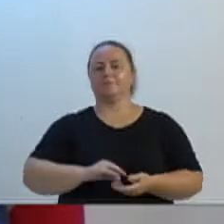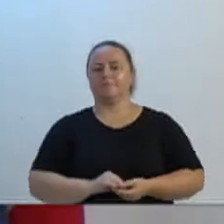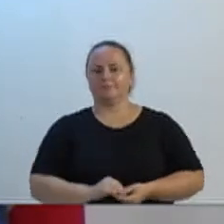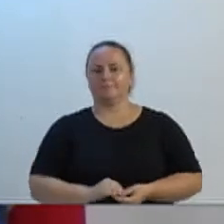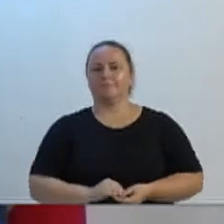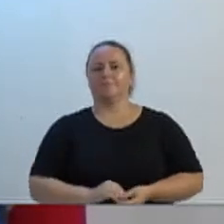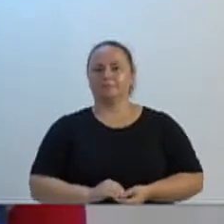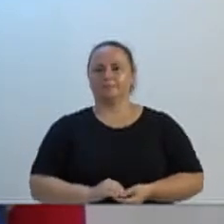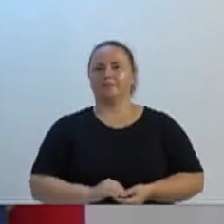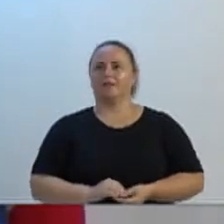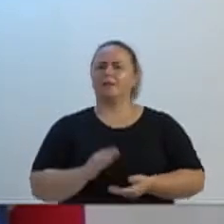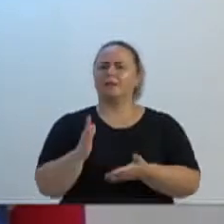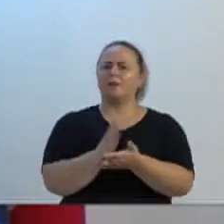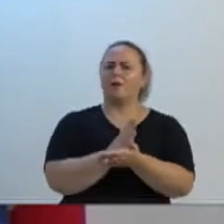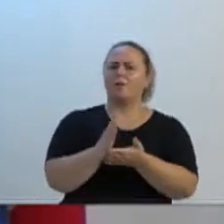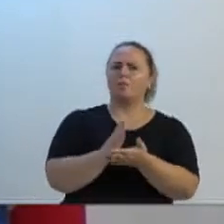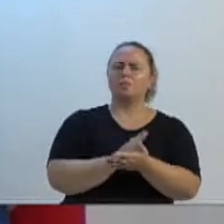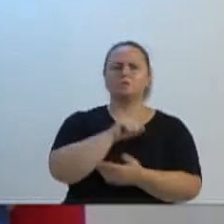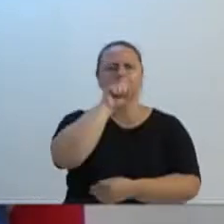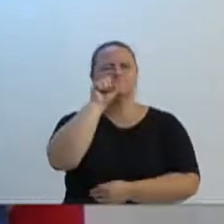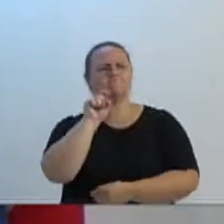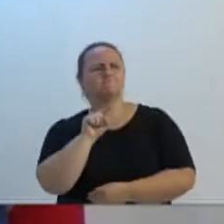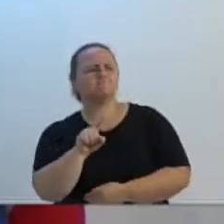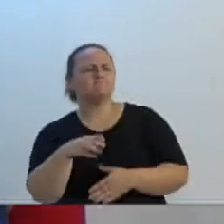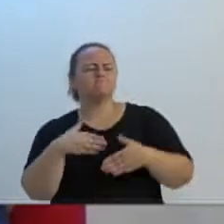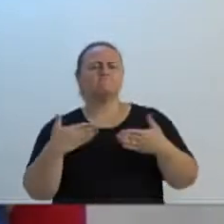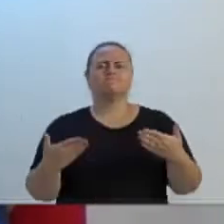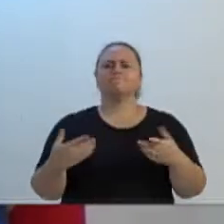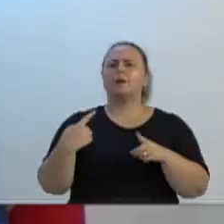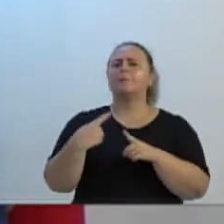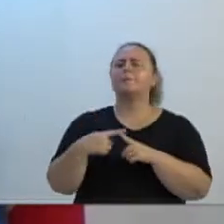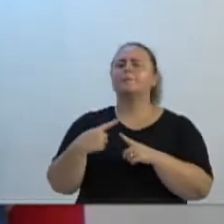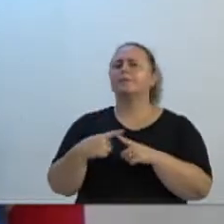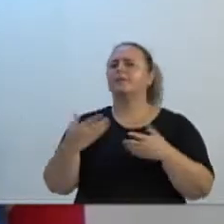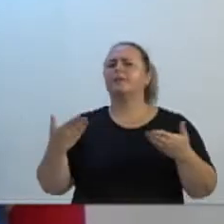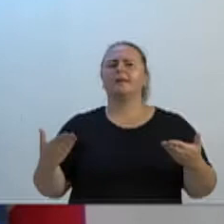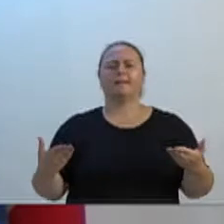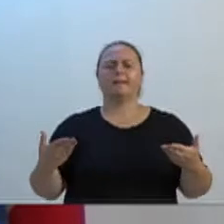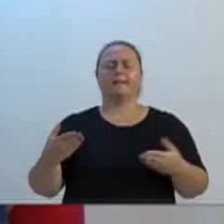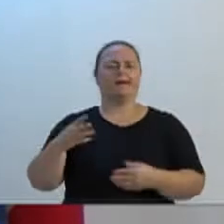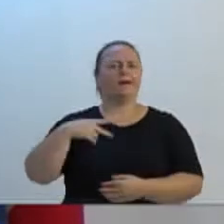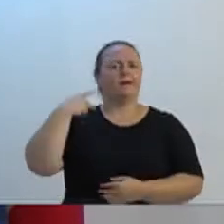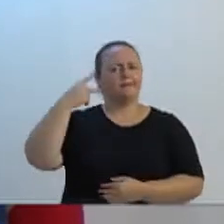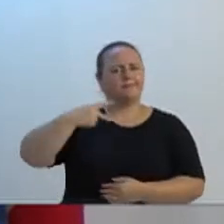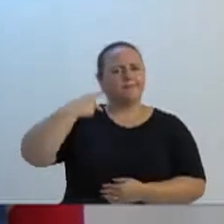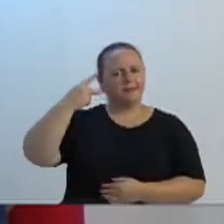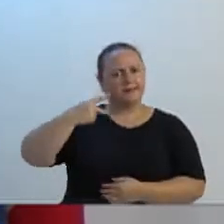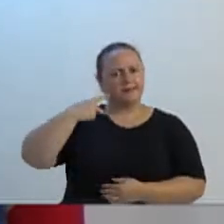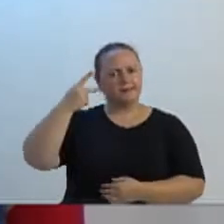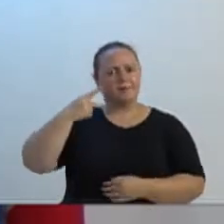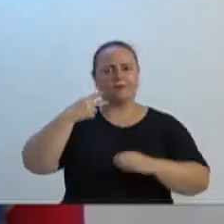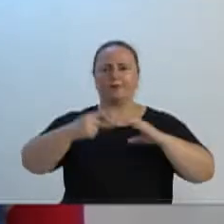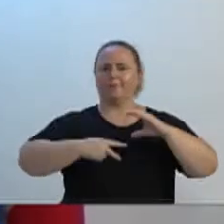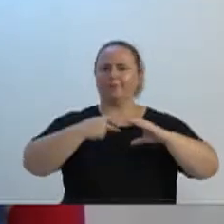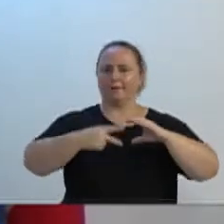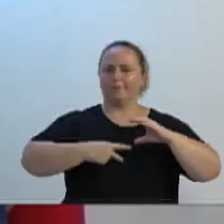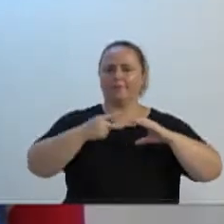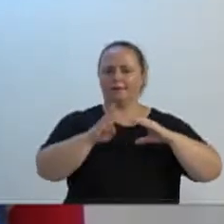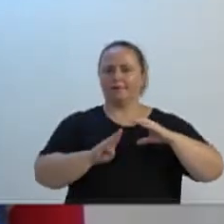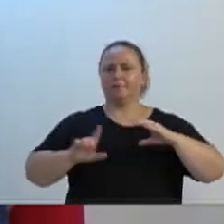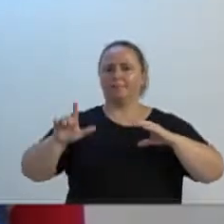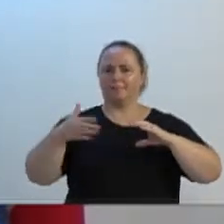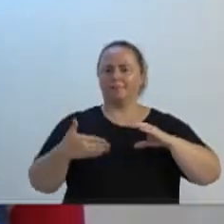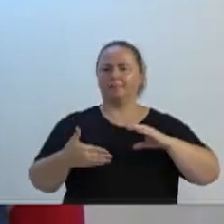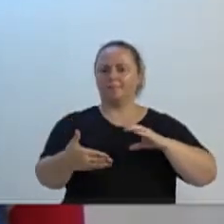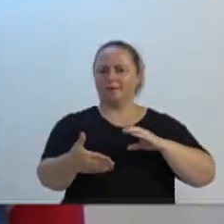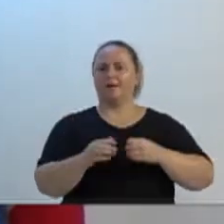se questionar, mas por que um vereador ou a Câmara de Vereadores de Blumenau tocando nesse assunto,